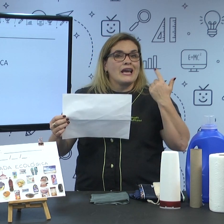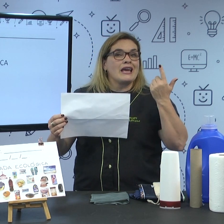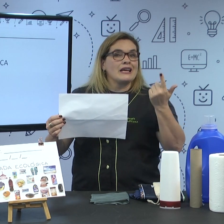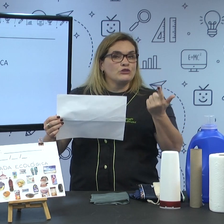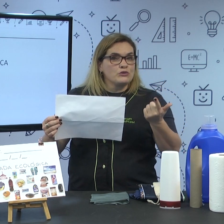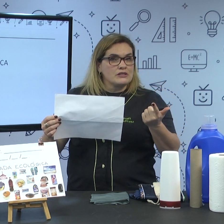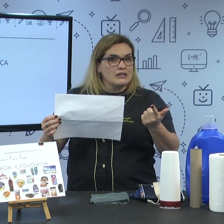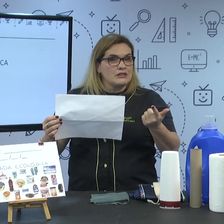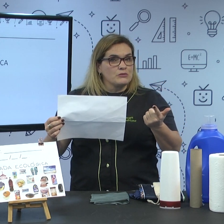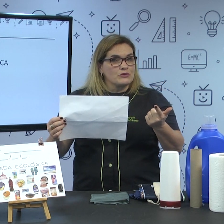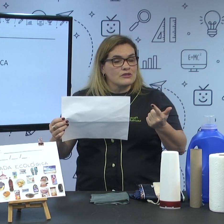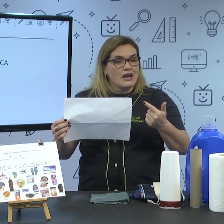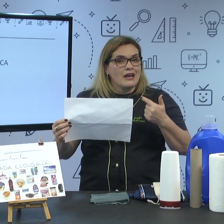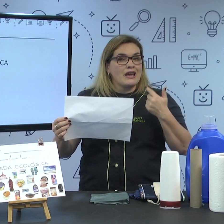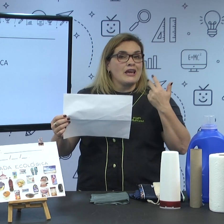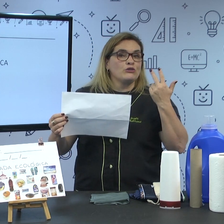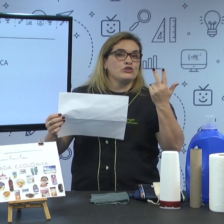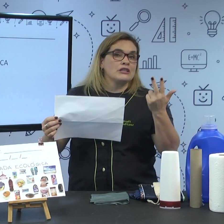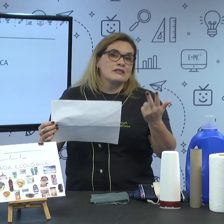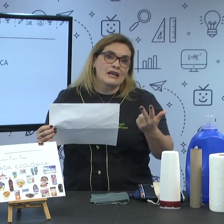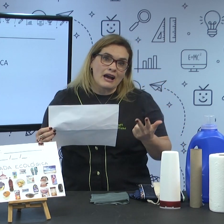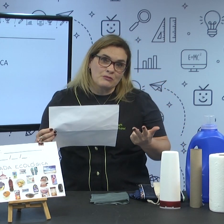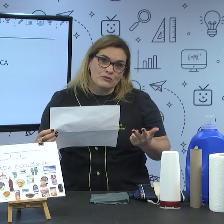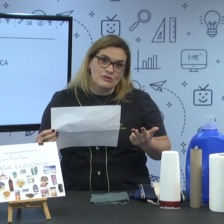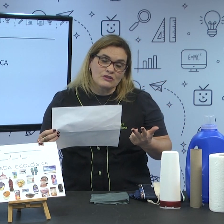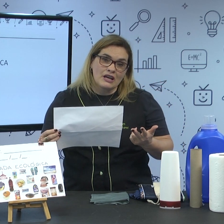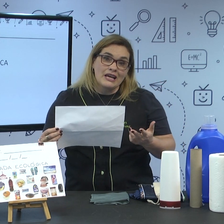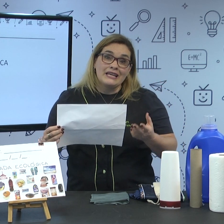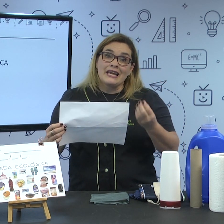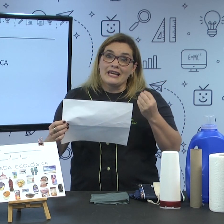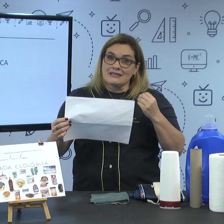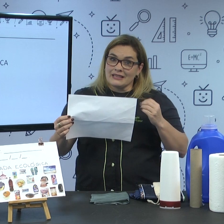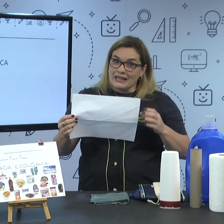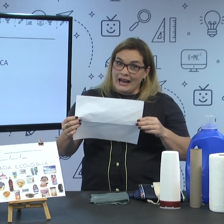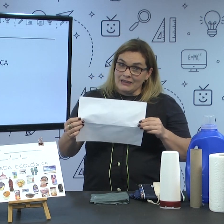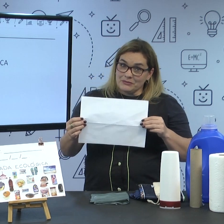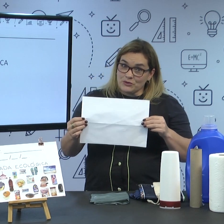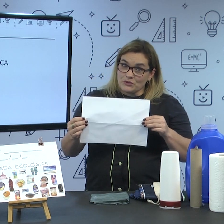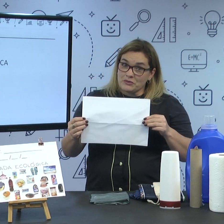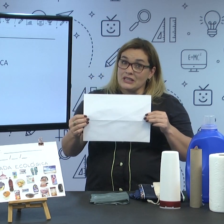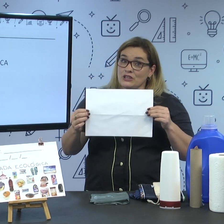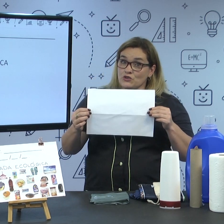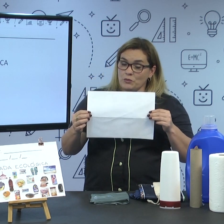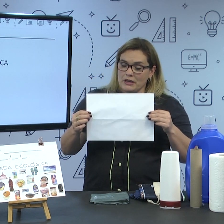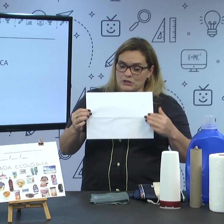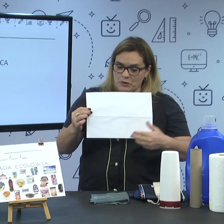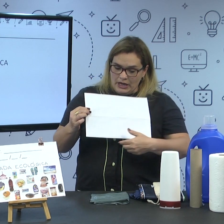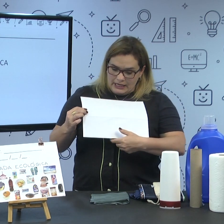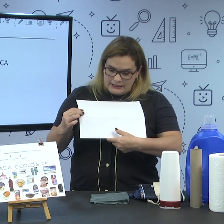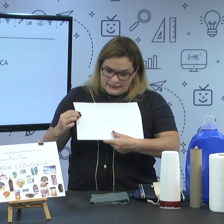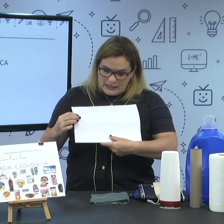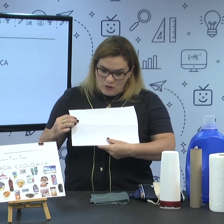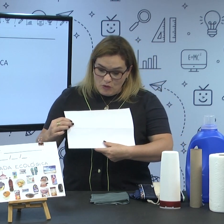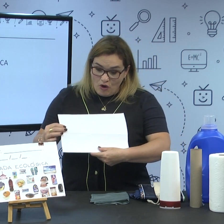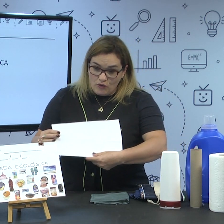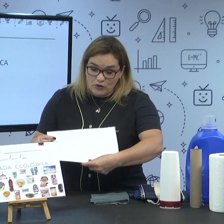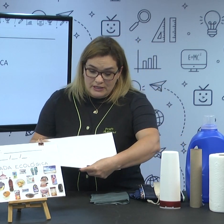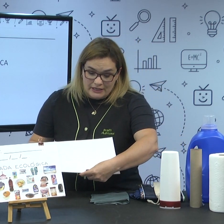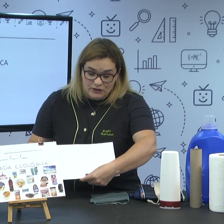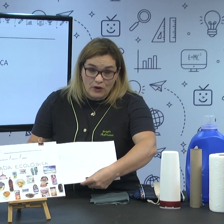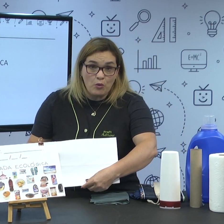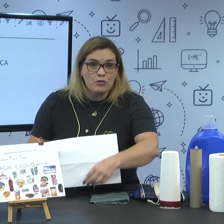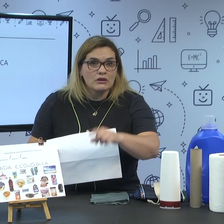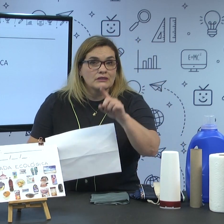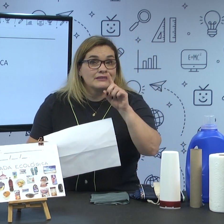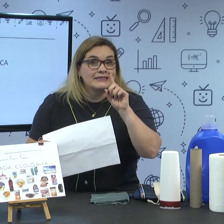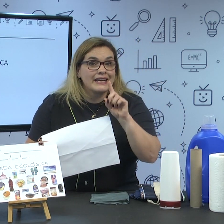nós reduzirmos, reutilizarmos e reciclarmos? Isso mesmo. Então,